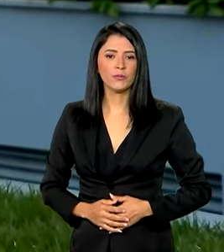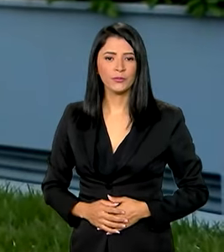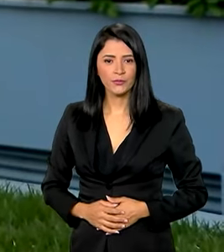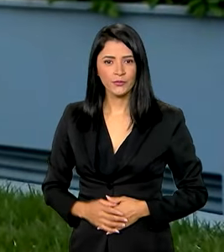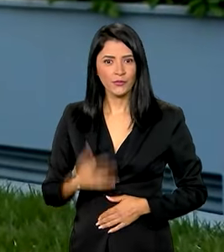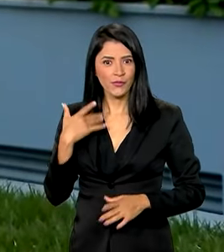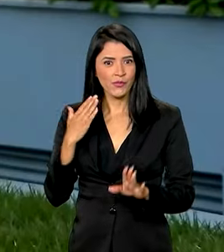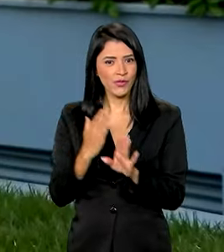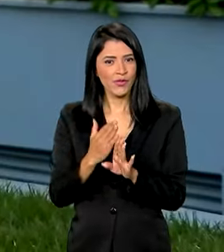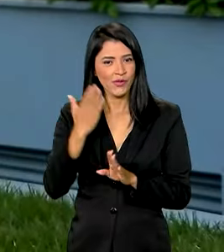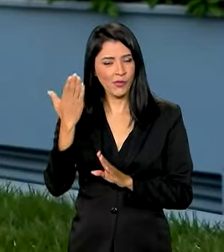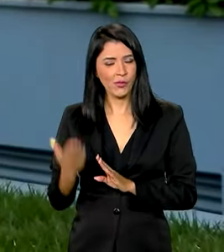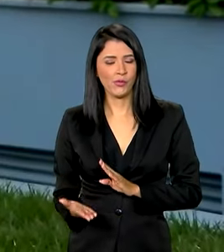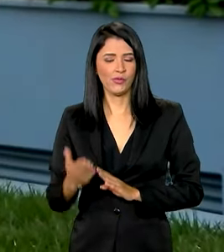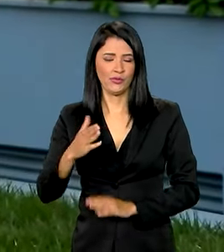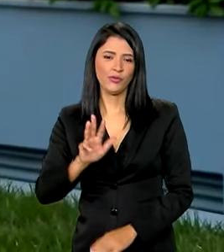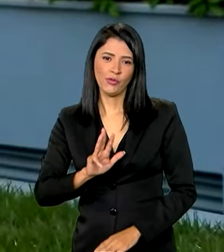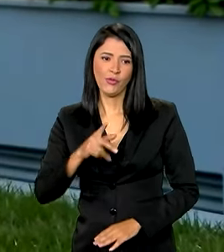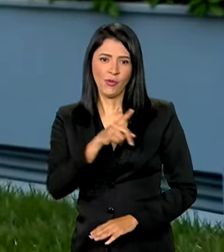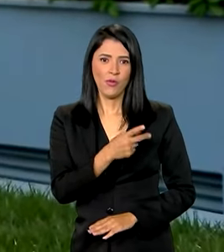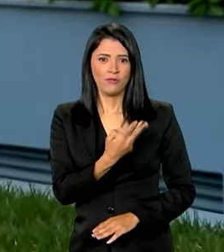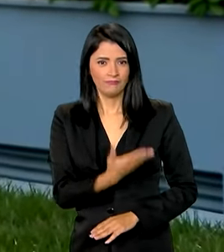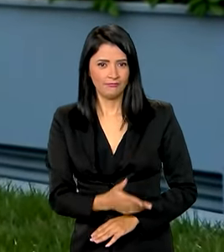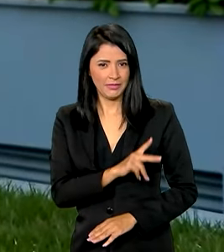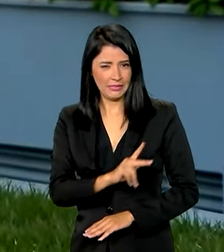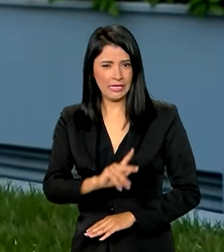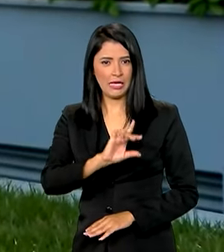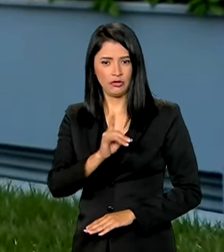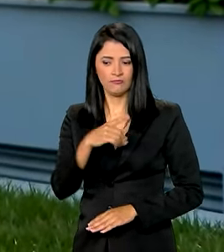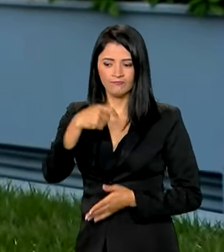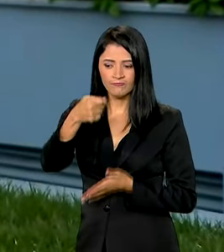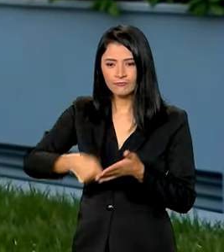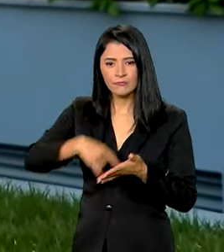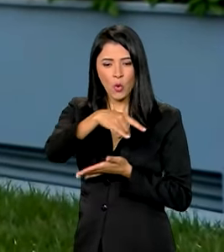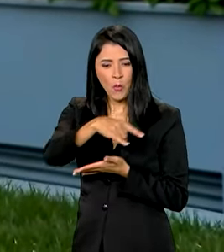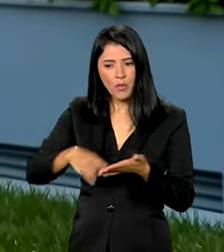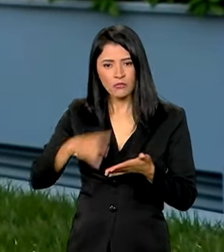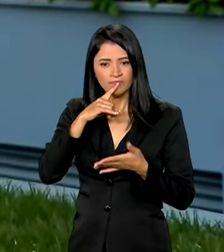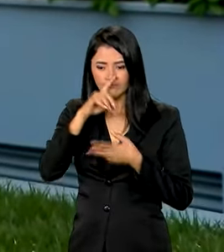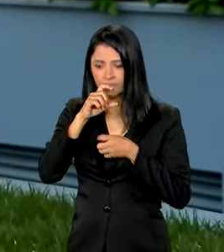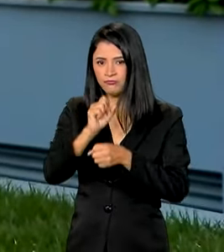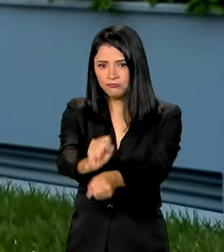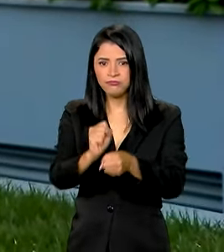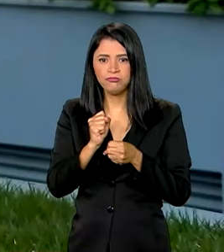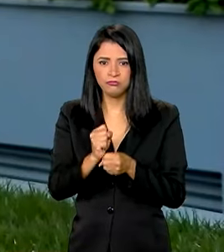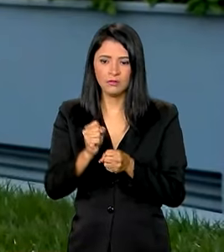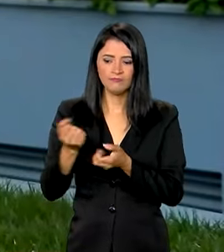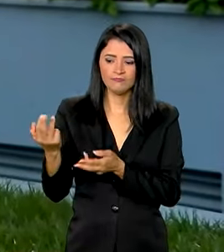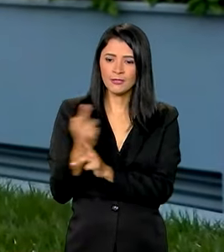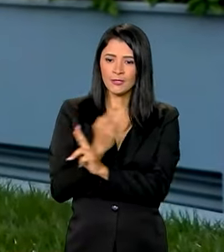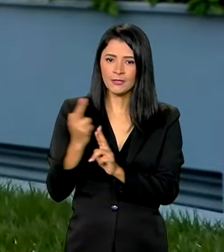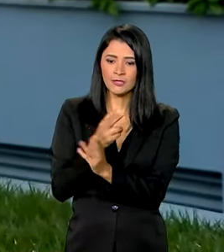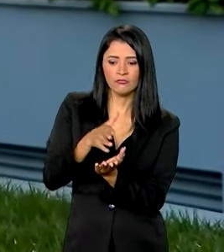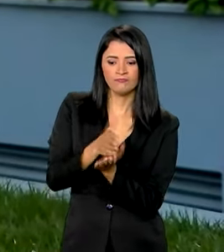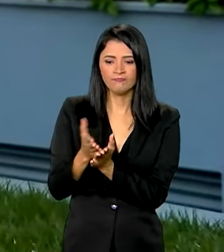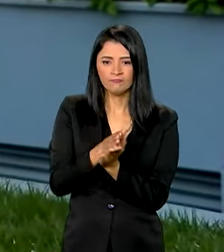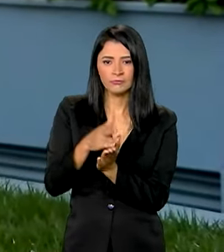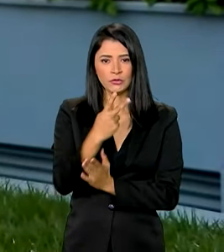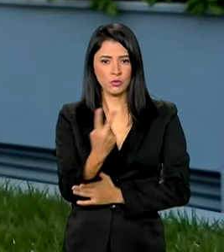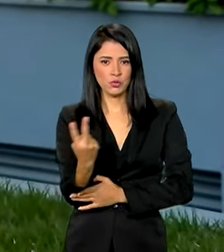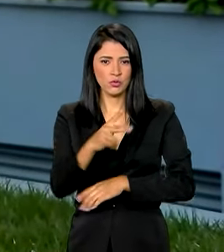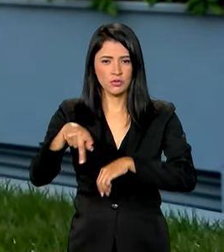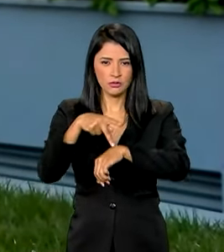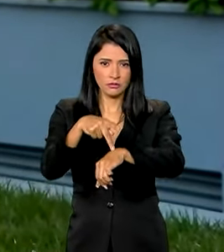o encontro, Lula e Luiz Arce vão assinar acordos para fortalecer a atuação na fronteira, principalmente